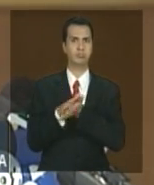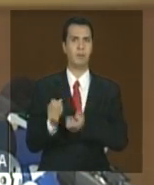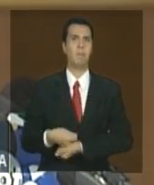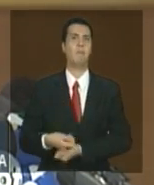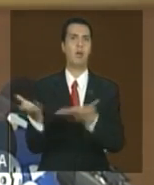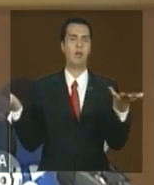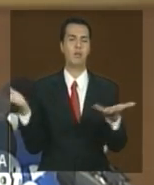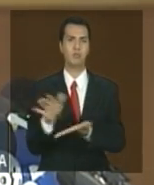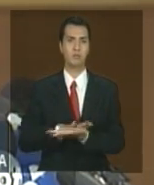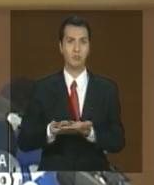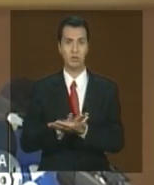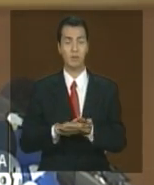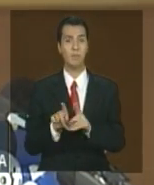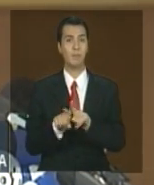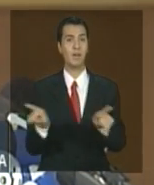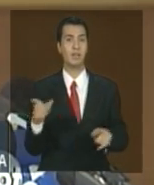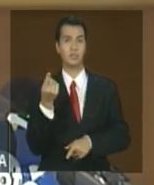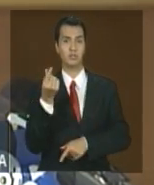dinheiro, né,